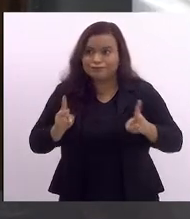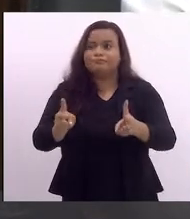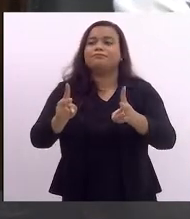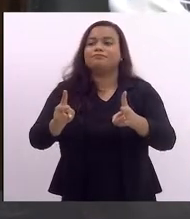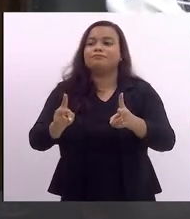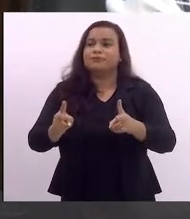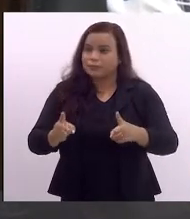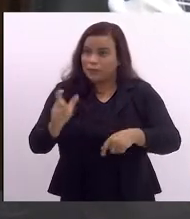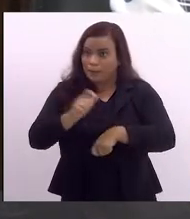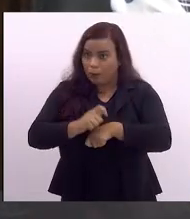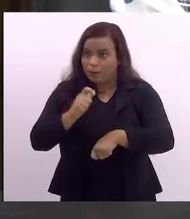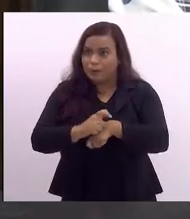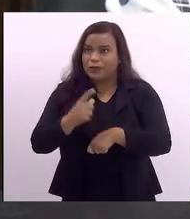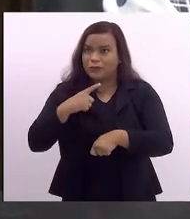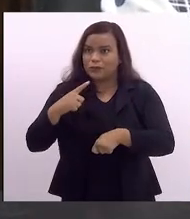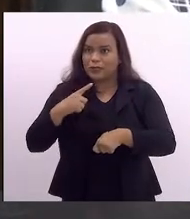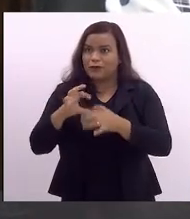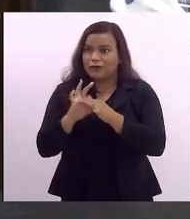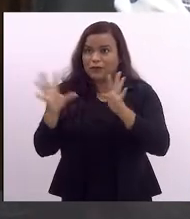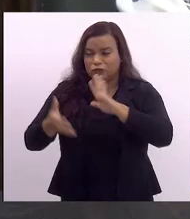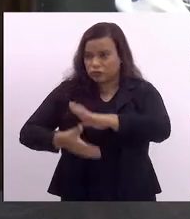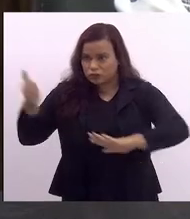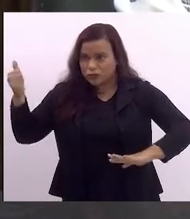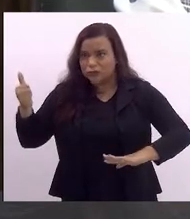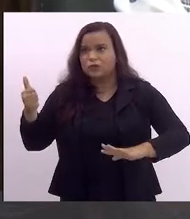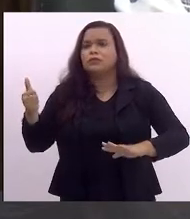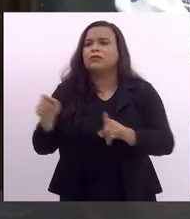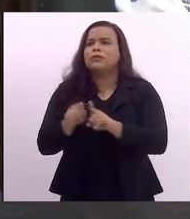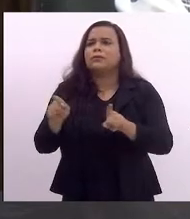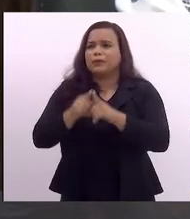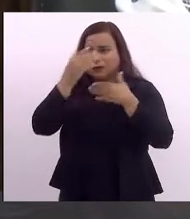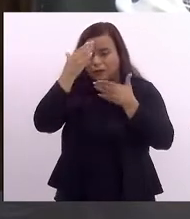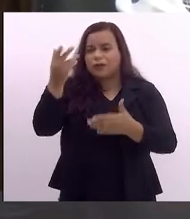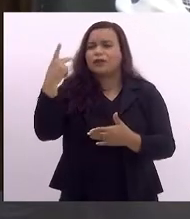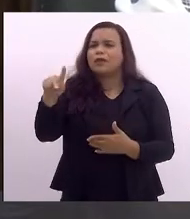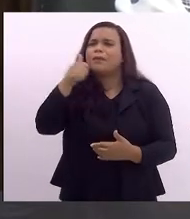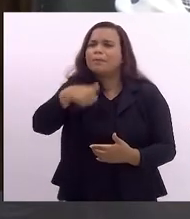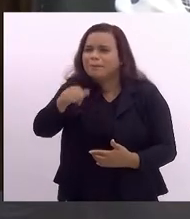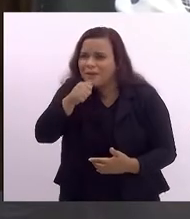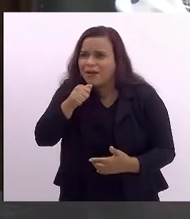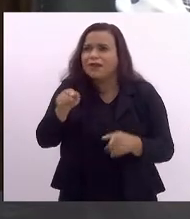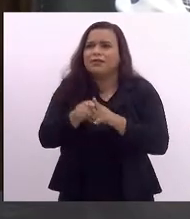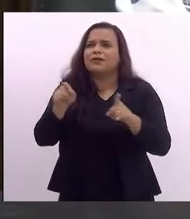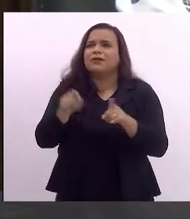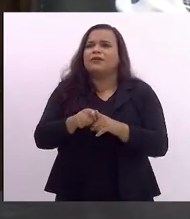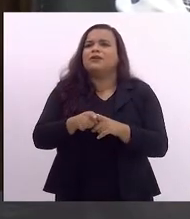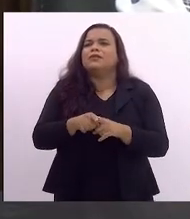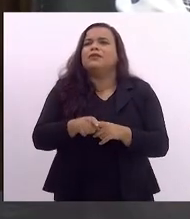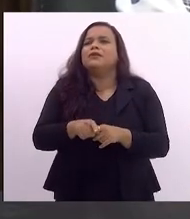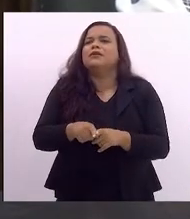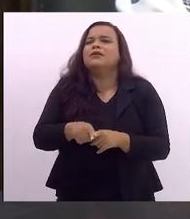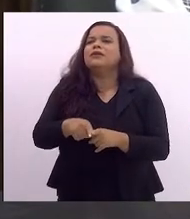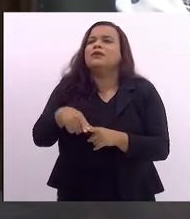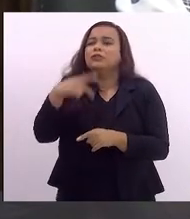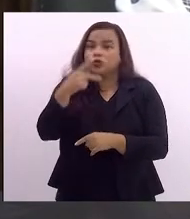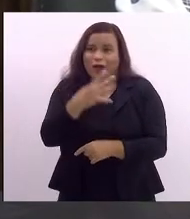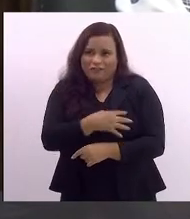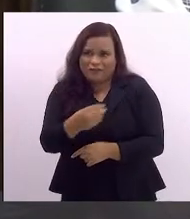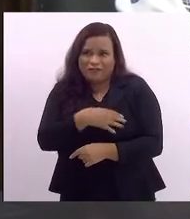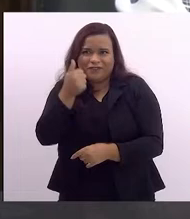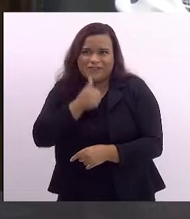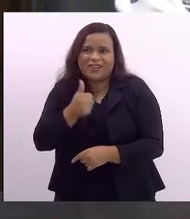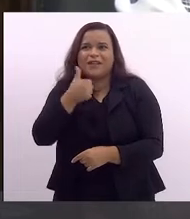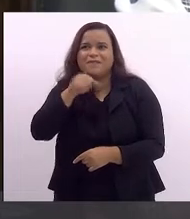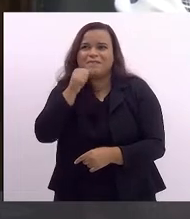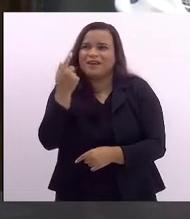momento de ter sido retirado o direito da sua liberdade, estender o agradecimento à sua mãe, à mãe de sua filha, à sua filha, porque são essas pessoas